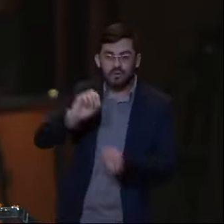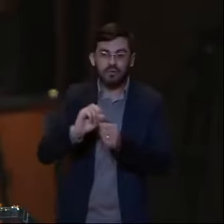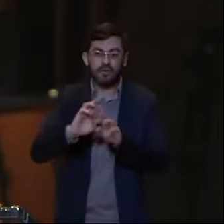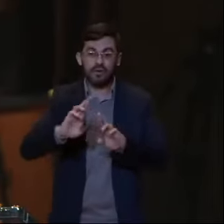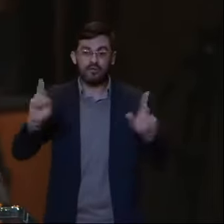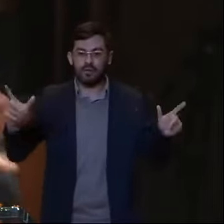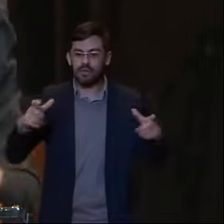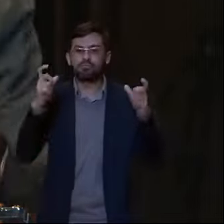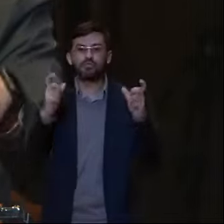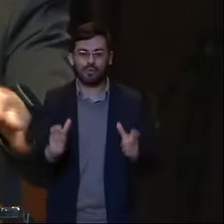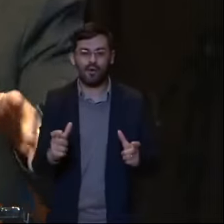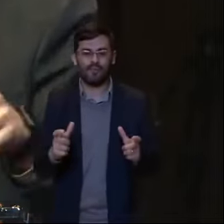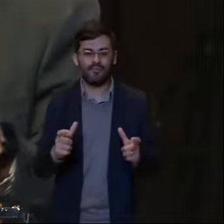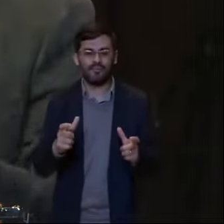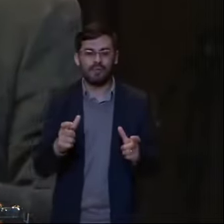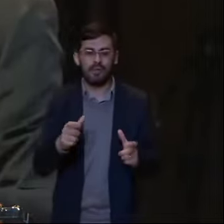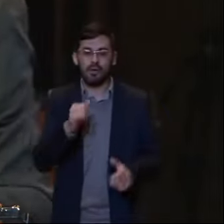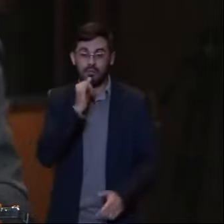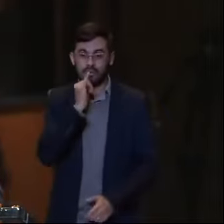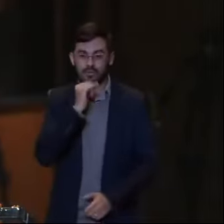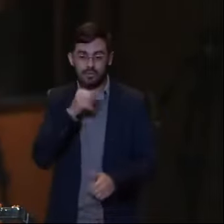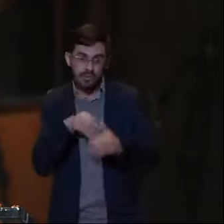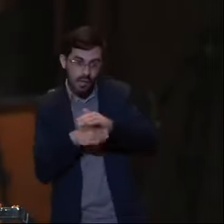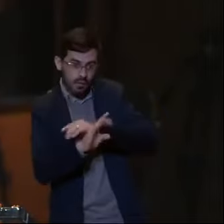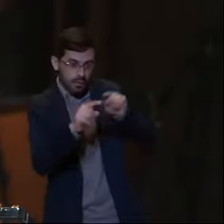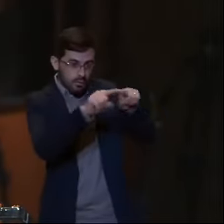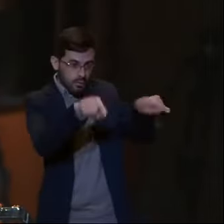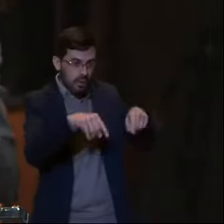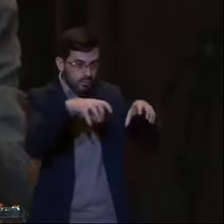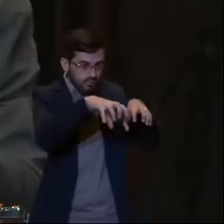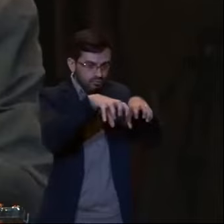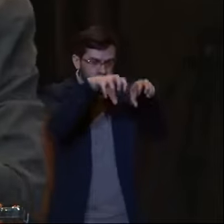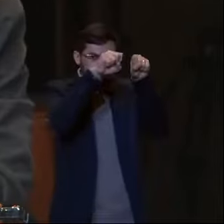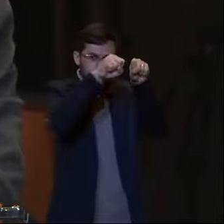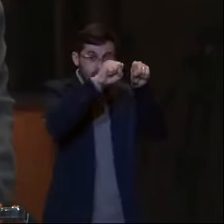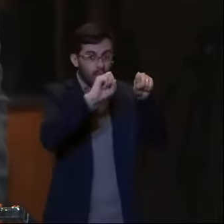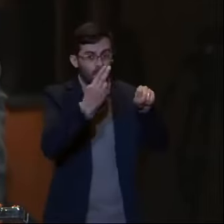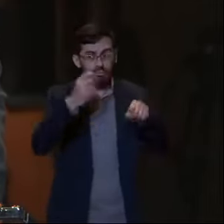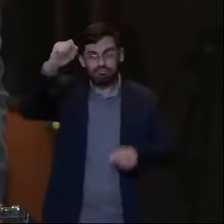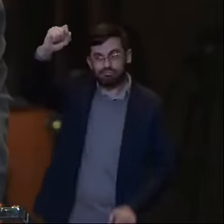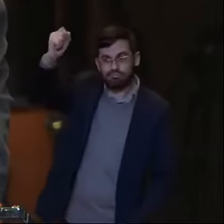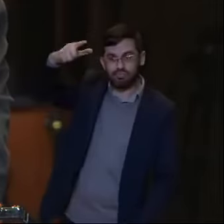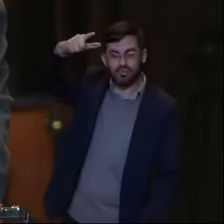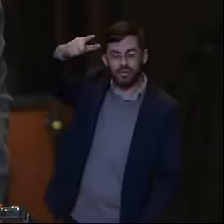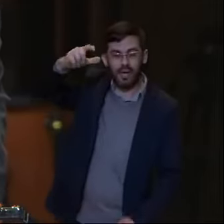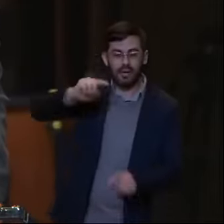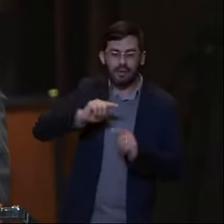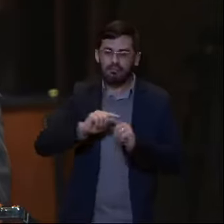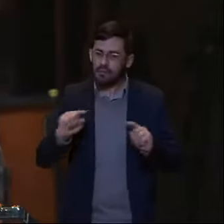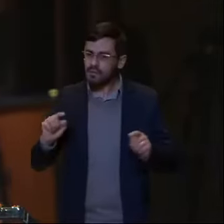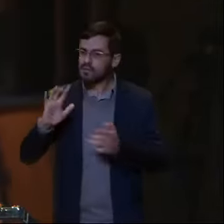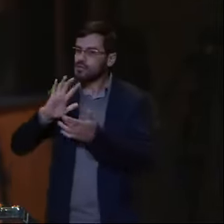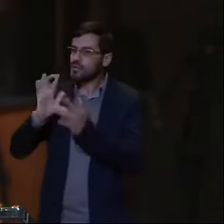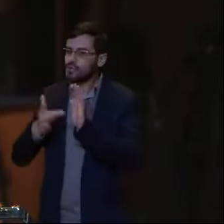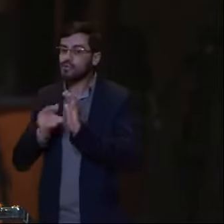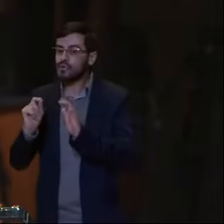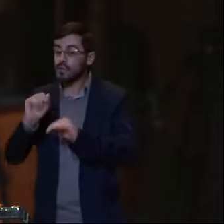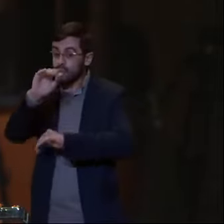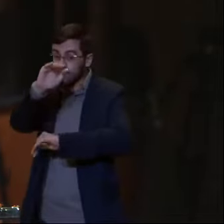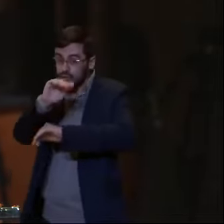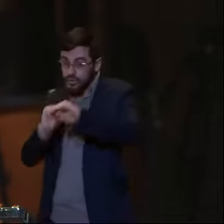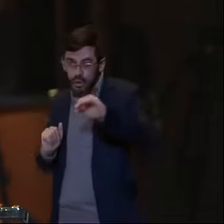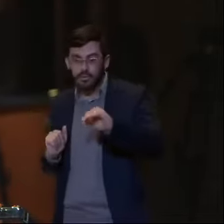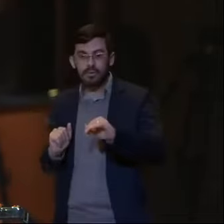eles são colocados. Você sabe se você está entrando num quarto escuro ou claro. E quando Jesus nos chama para